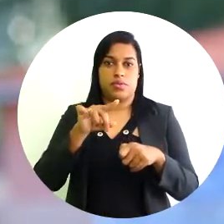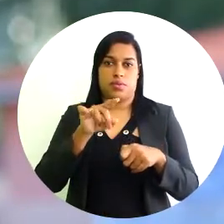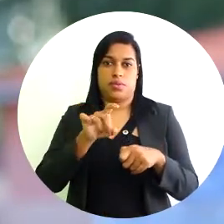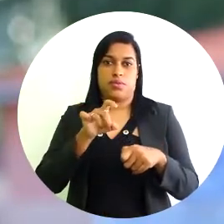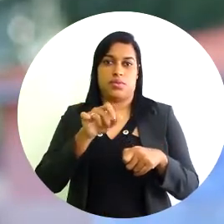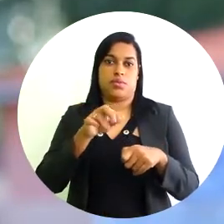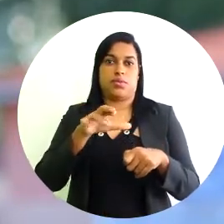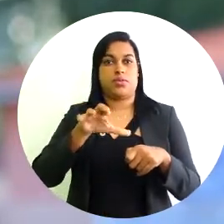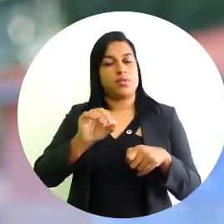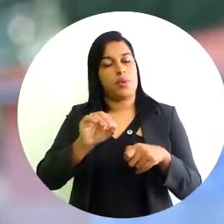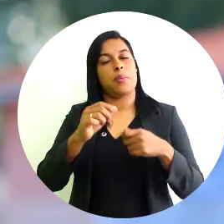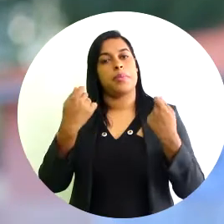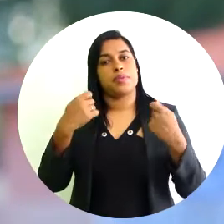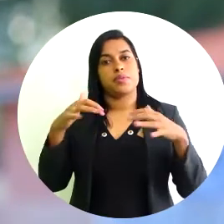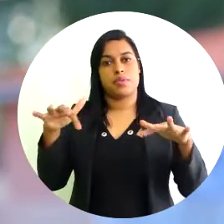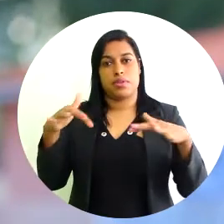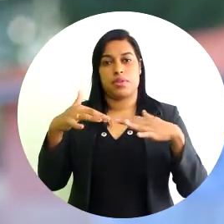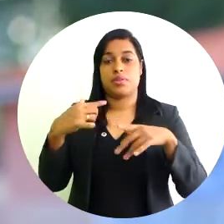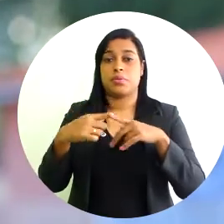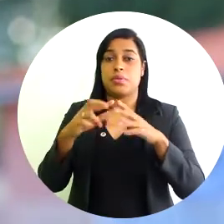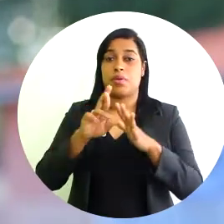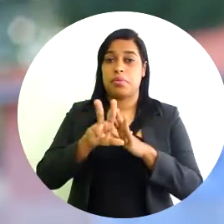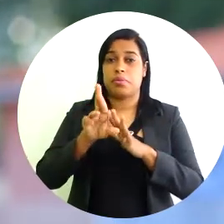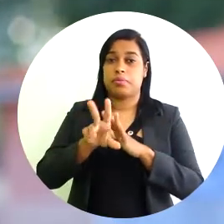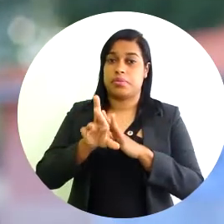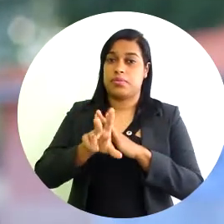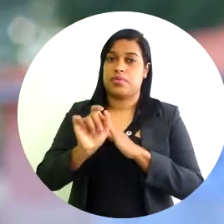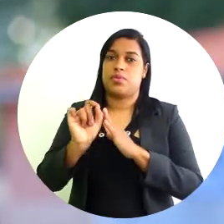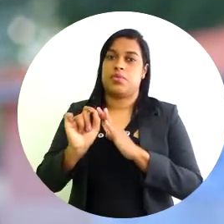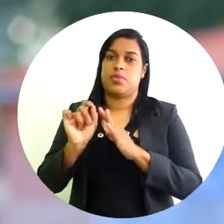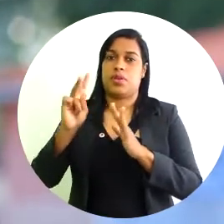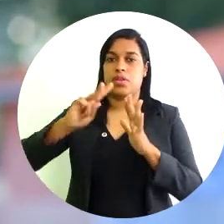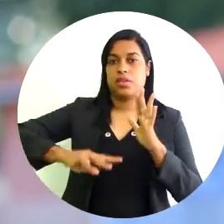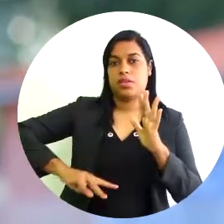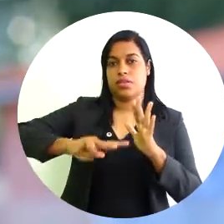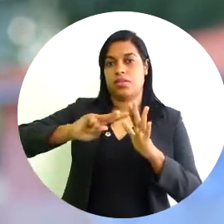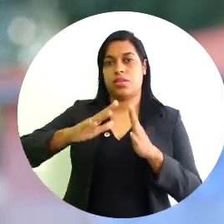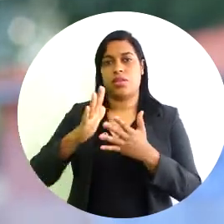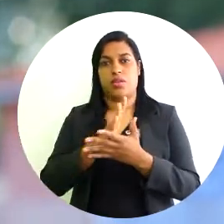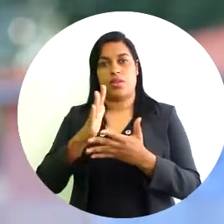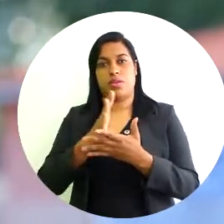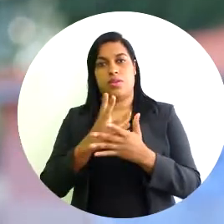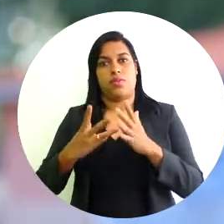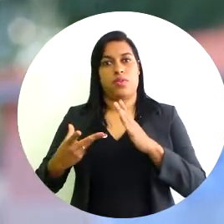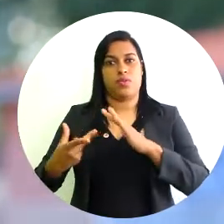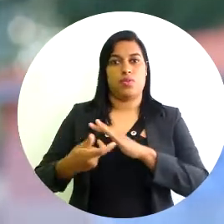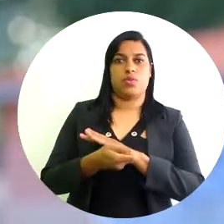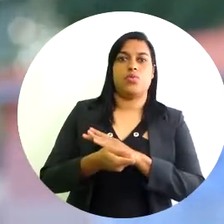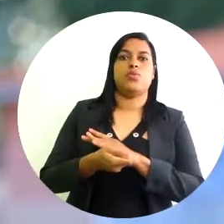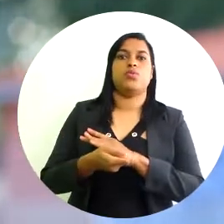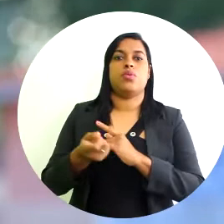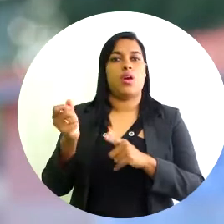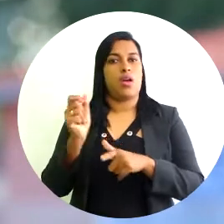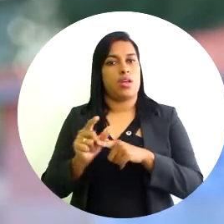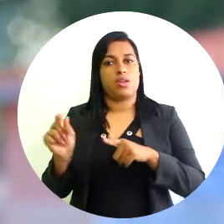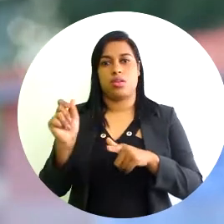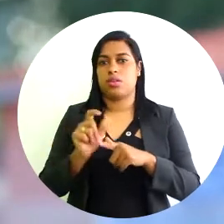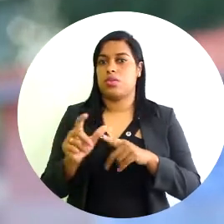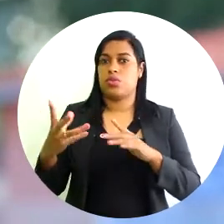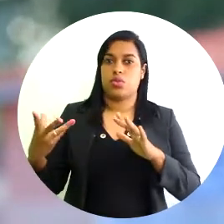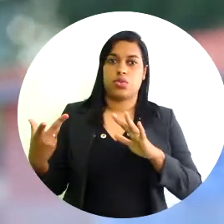bastante atenção, porque muitas vezes a gente acaba lendo o livro inteiro, ou lendo um artigo inteiro, ou lendo uma matéria